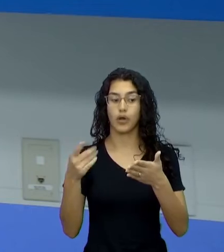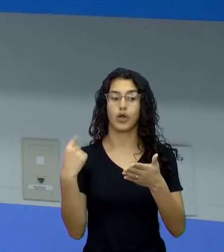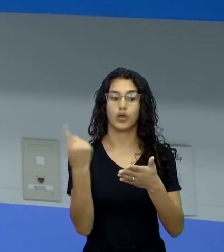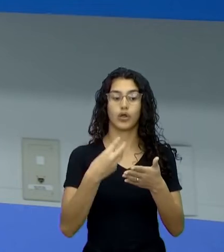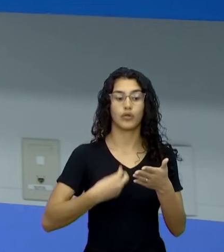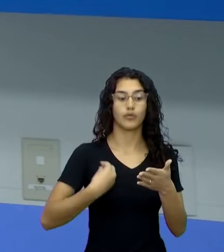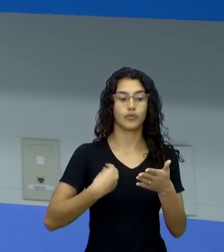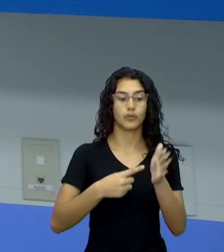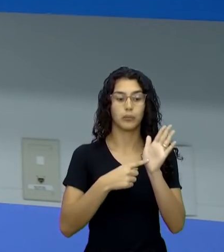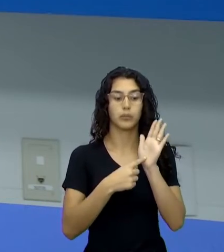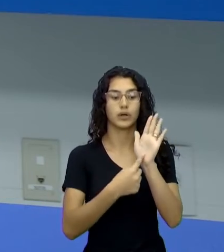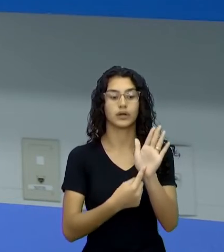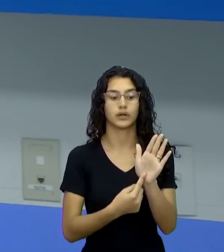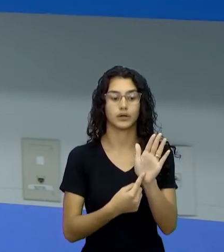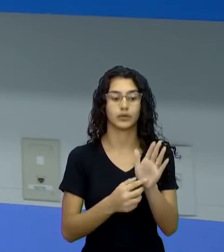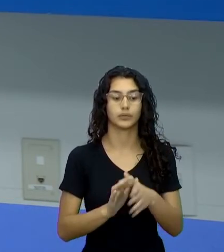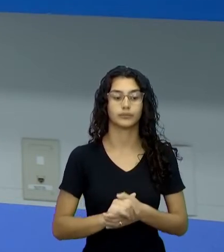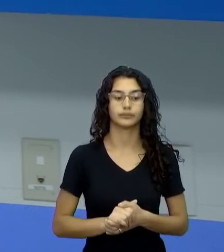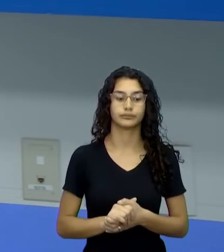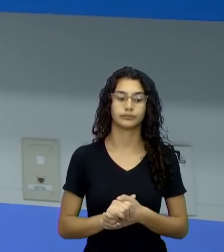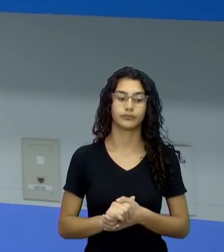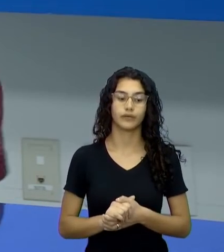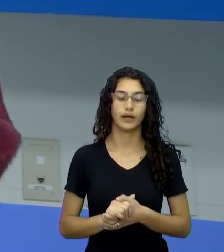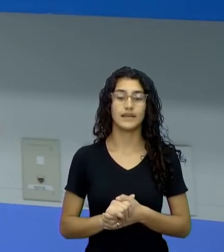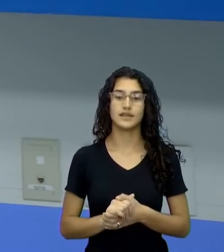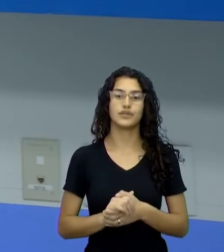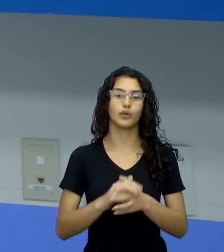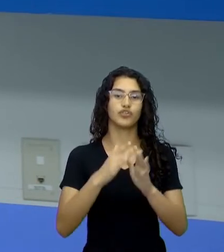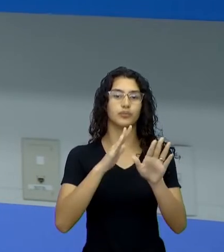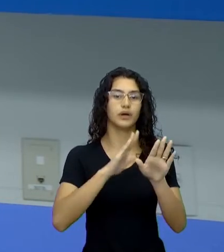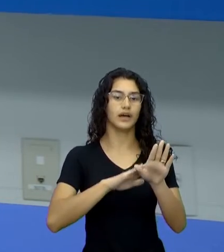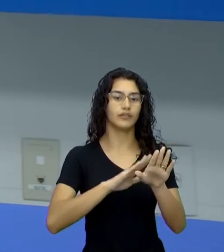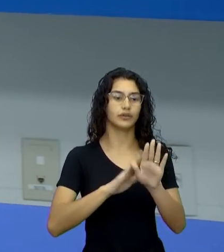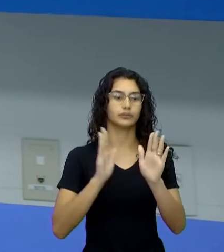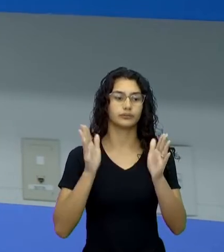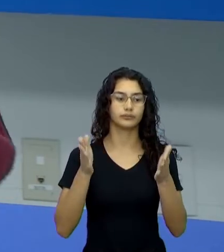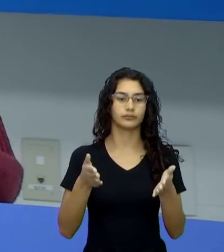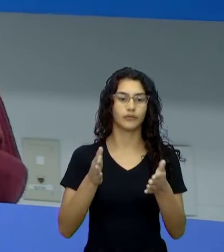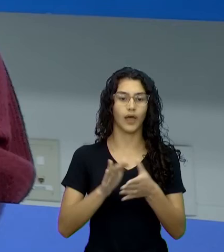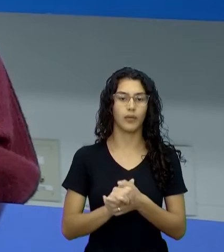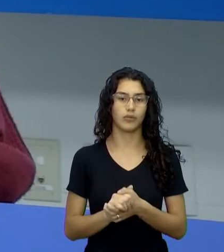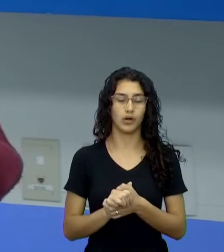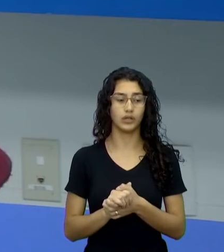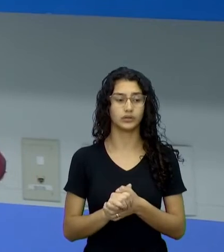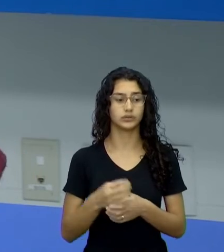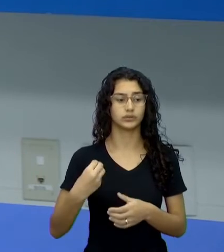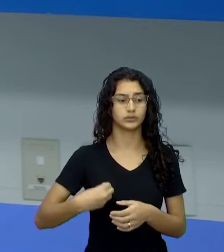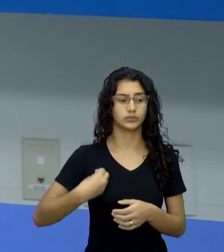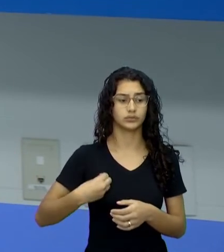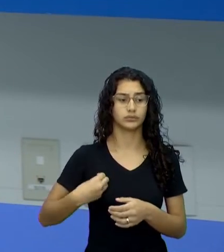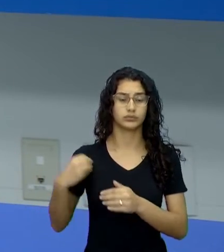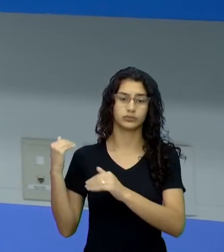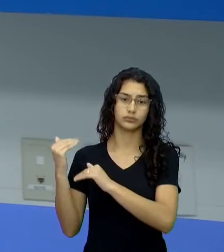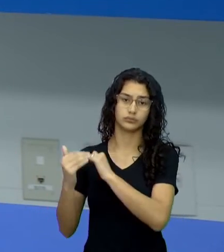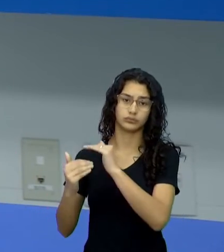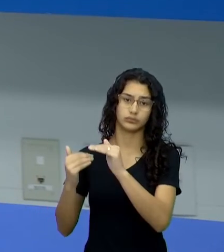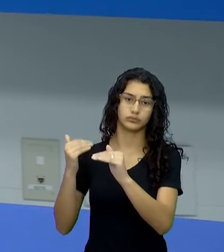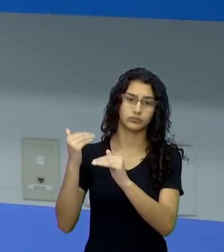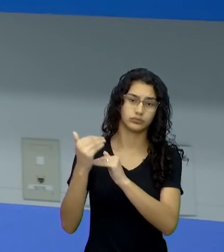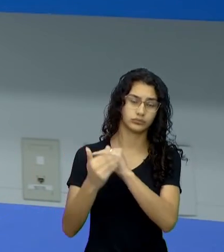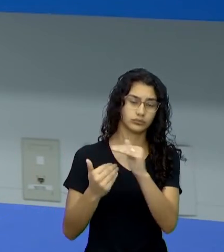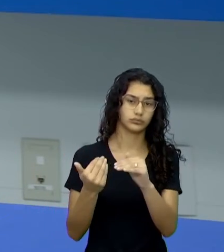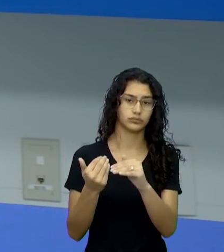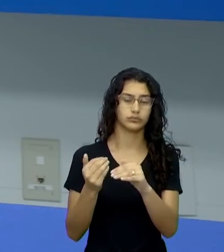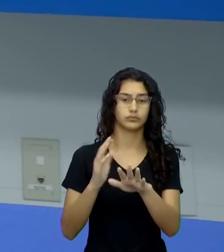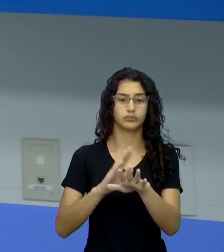vive contemporaneamente hoje pessoal a gente vive uma era geohistórica que se